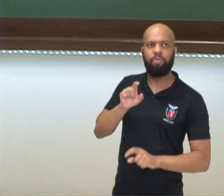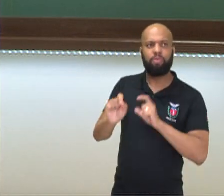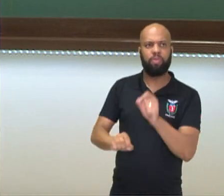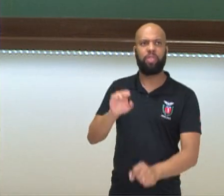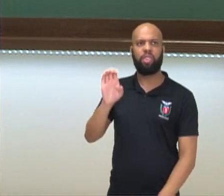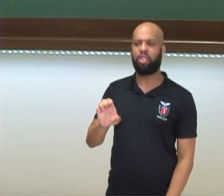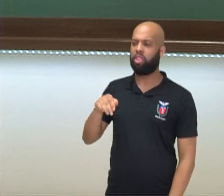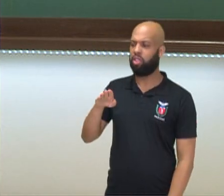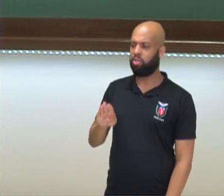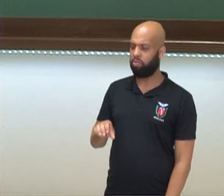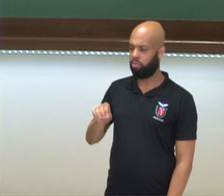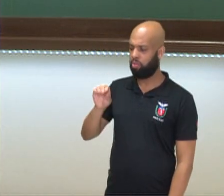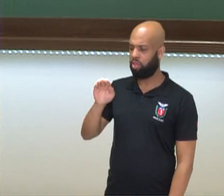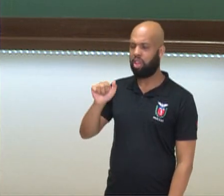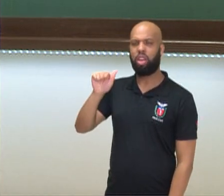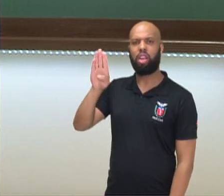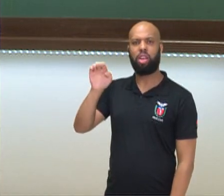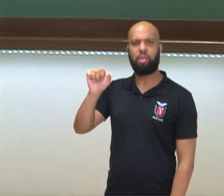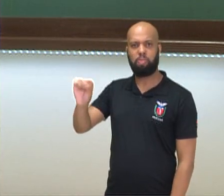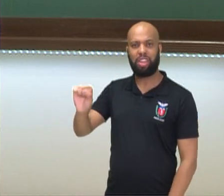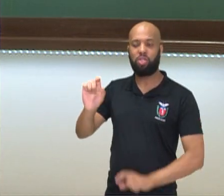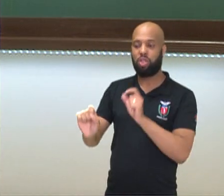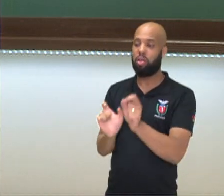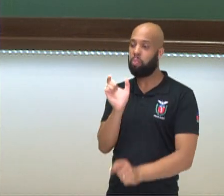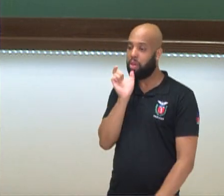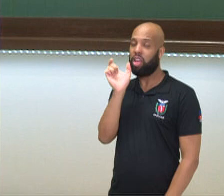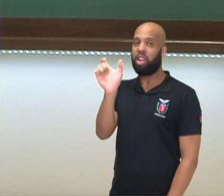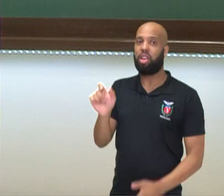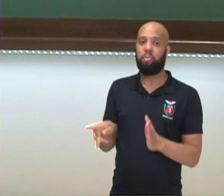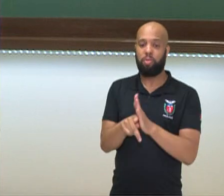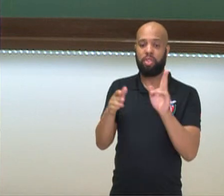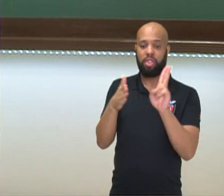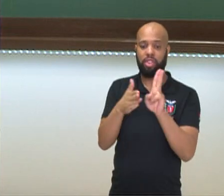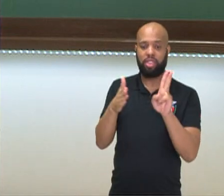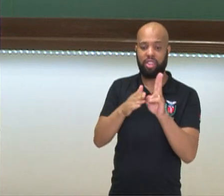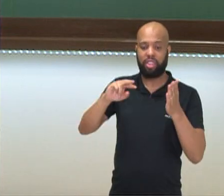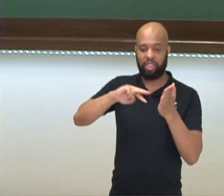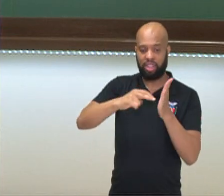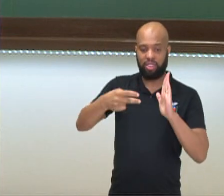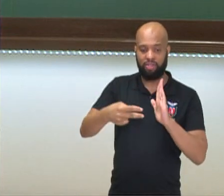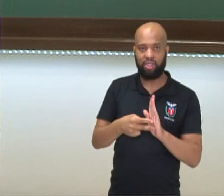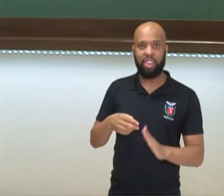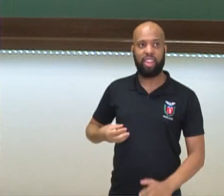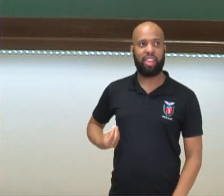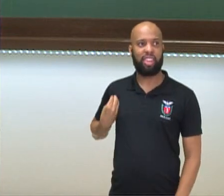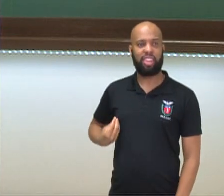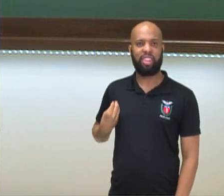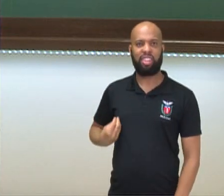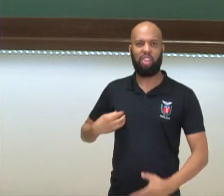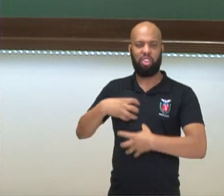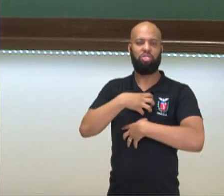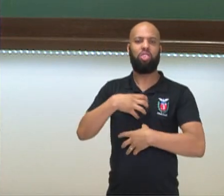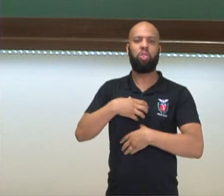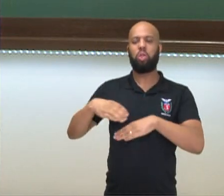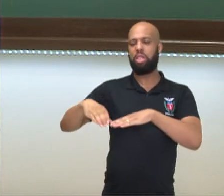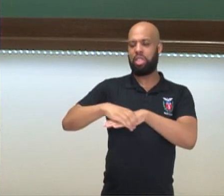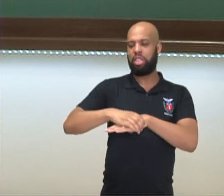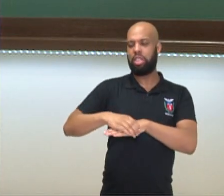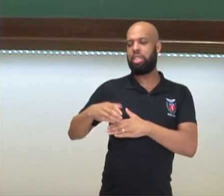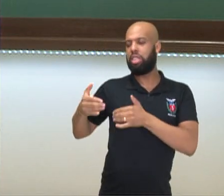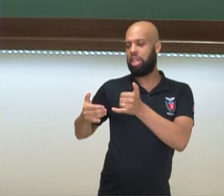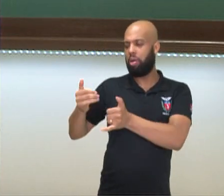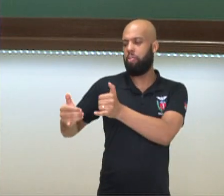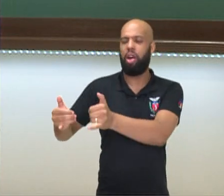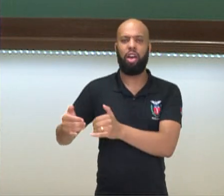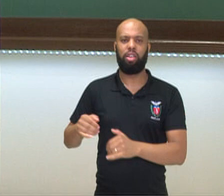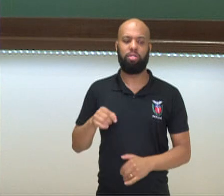emboabas, porque era um termo indígena para dizer que eles estavam com os pés emplumados, pois usavam sapato, os